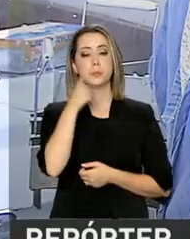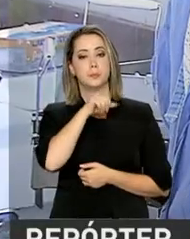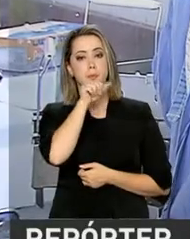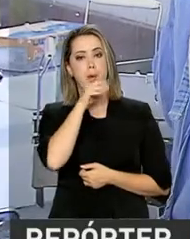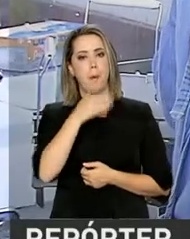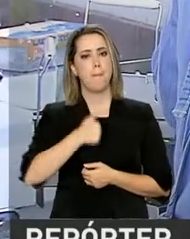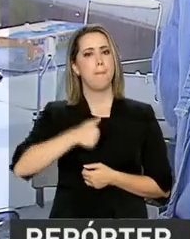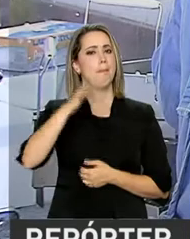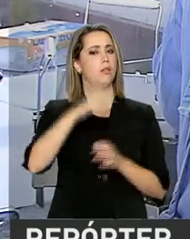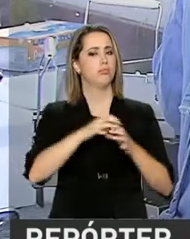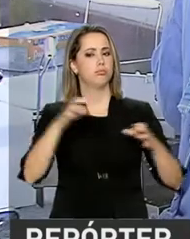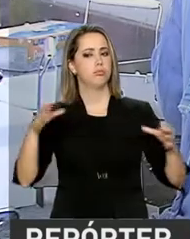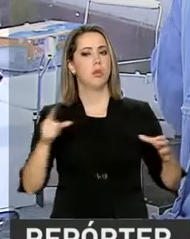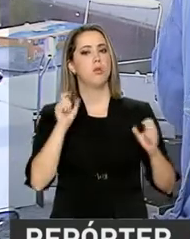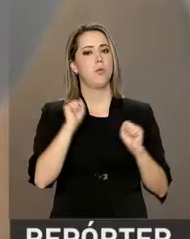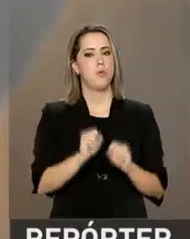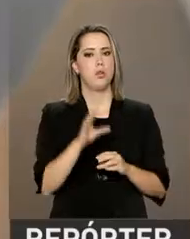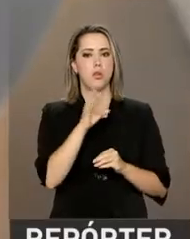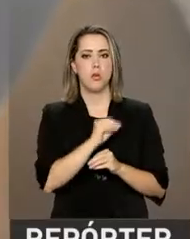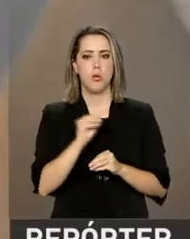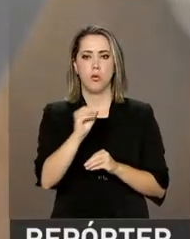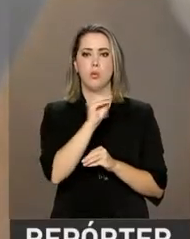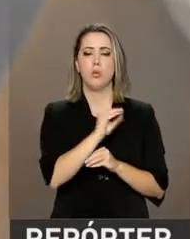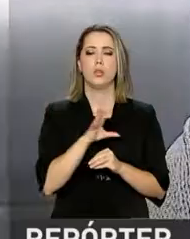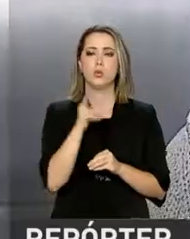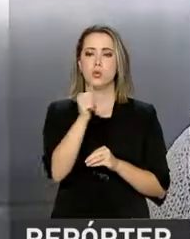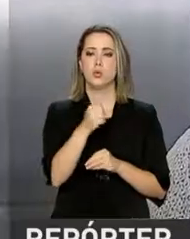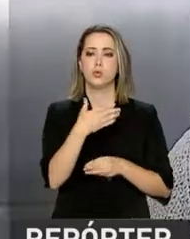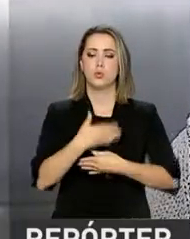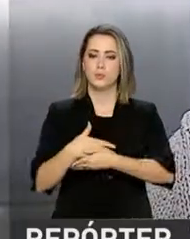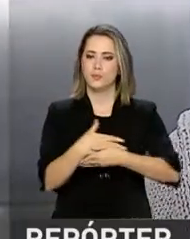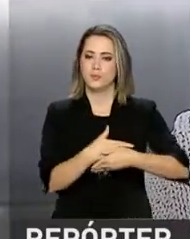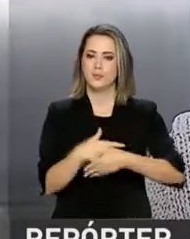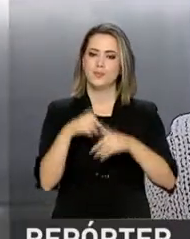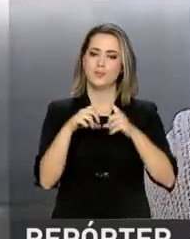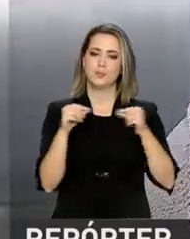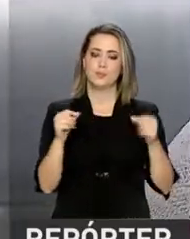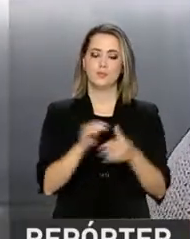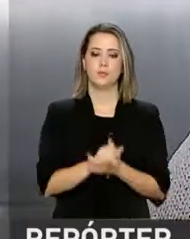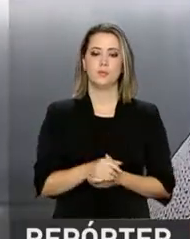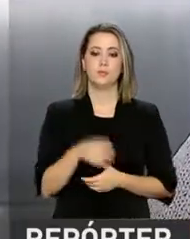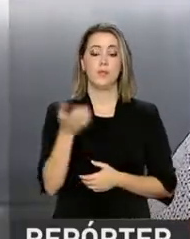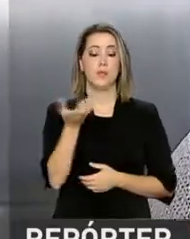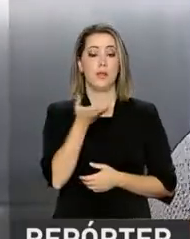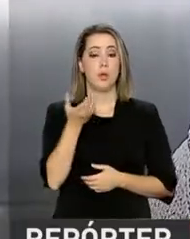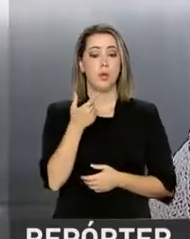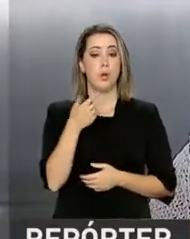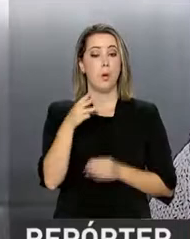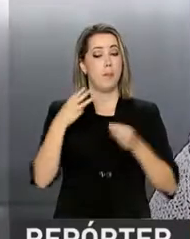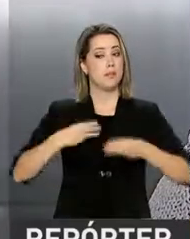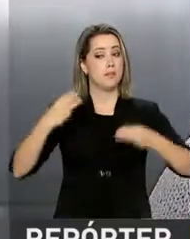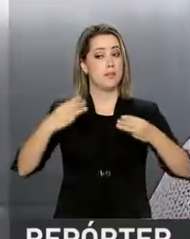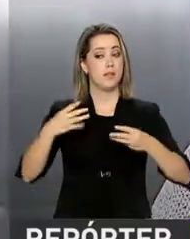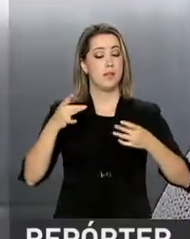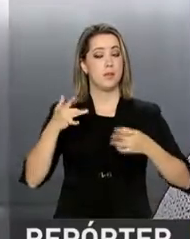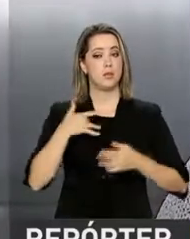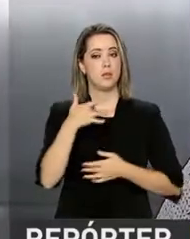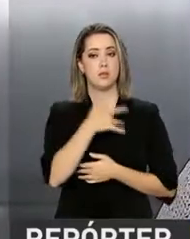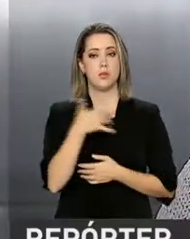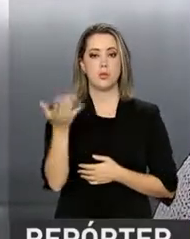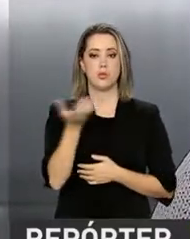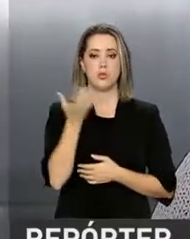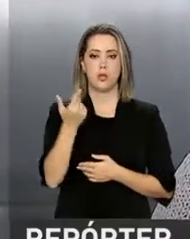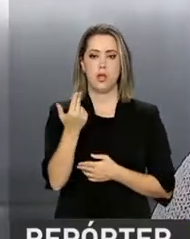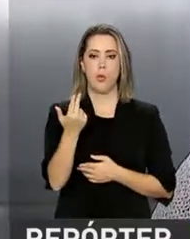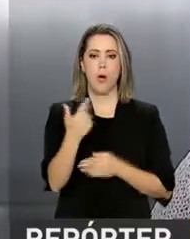e é autossuficiente em leite humano o ministério da saúde quer levar essa realidade da rede de